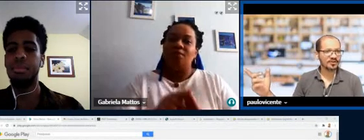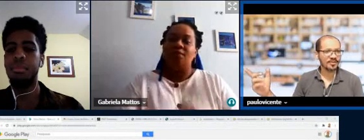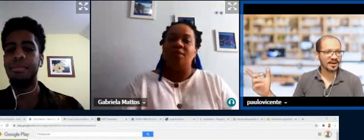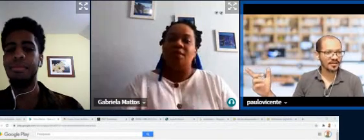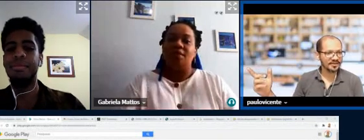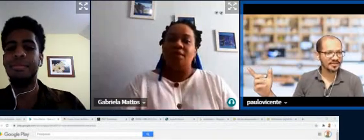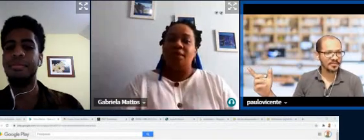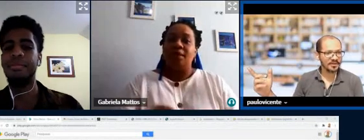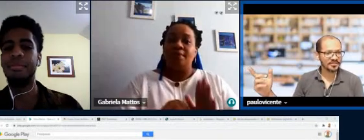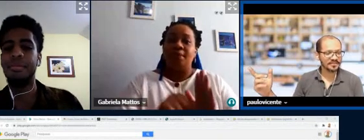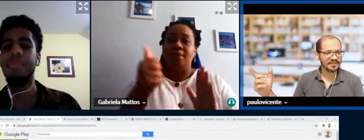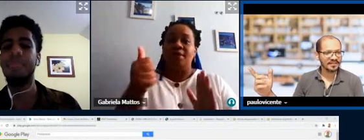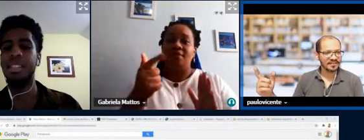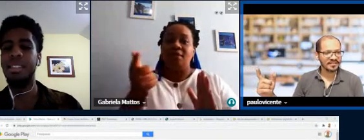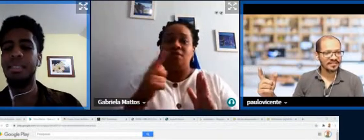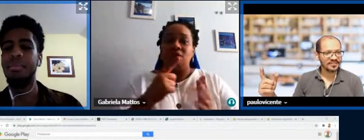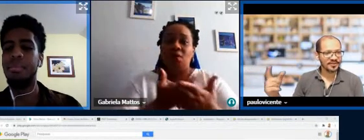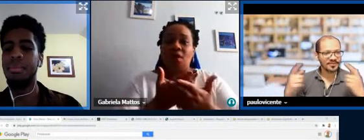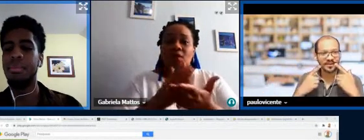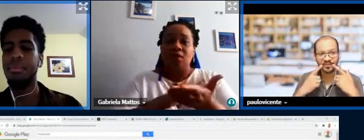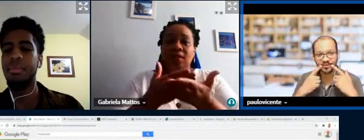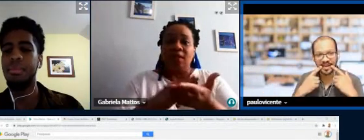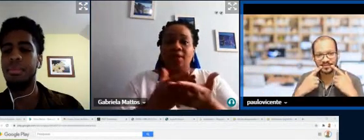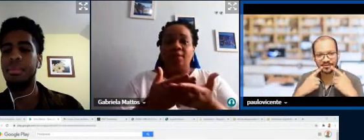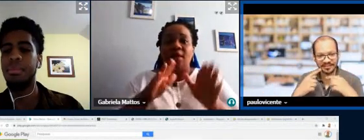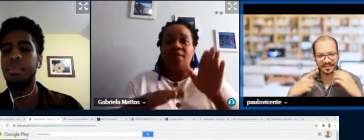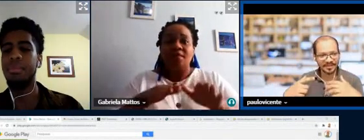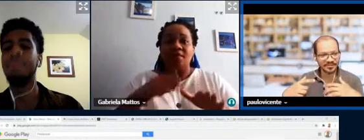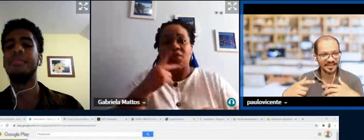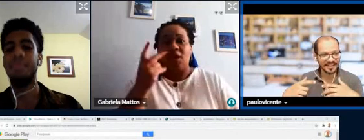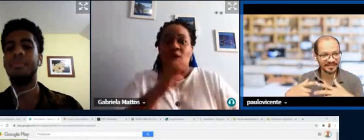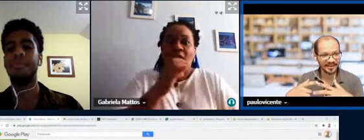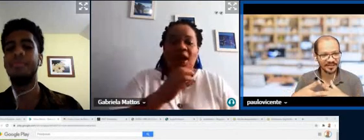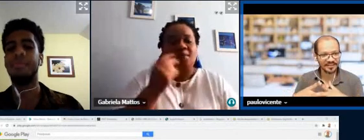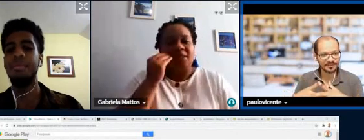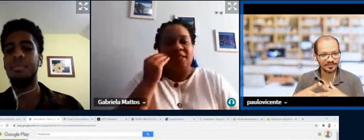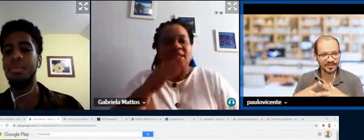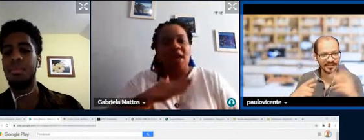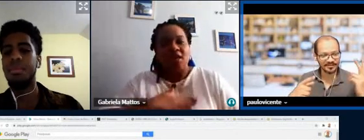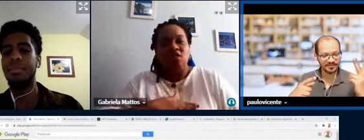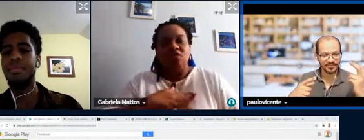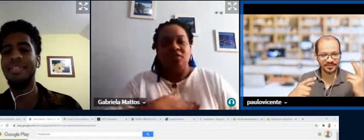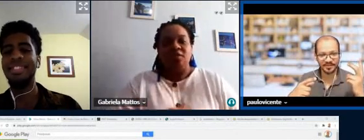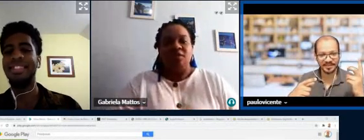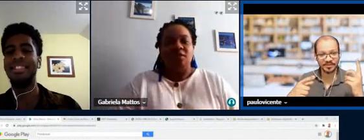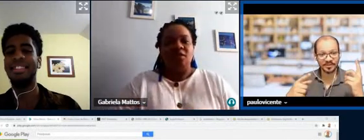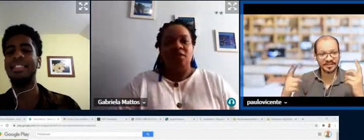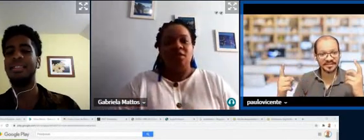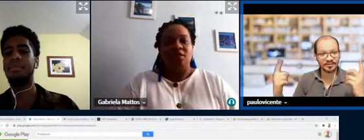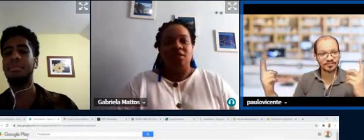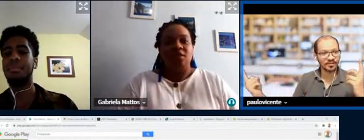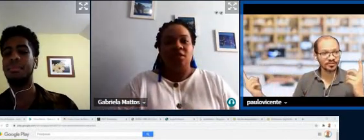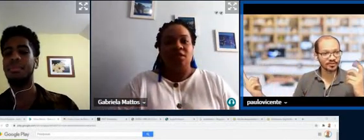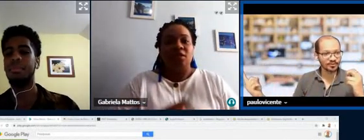vez que eu dou uma aula com intérprete. Sim. E geralmente eu falo muito rápido, eu tentei falar mais devagar. Aí eu queria 2 feedbacks. O primeiro é